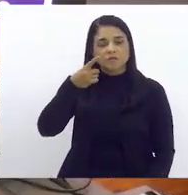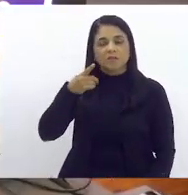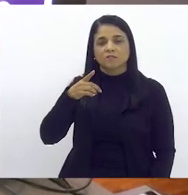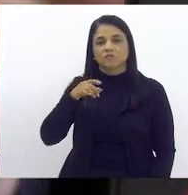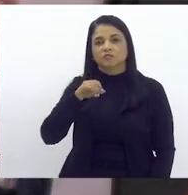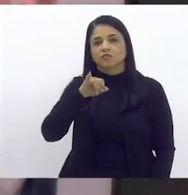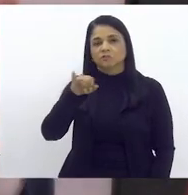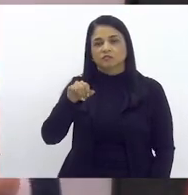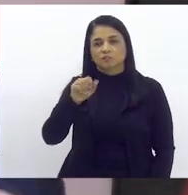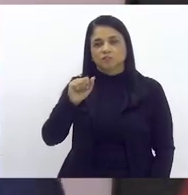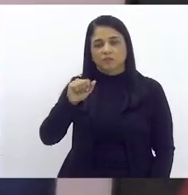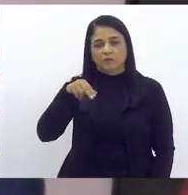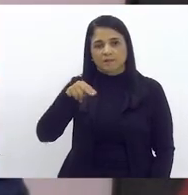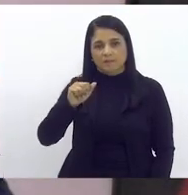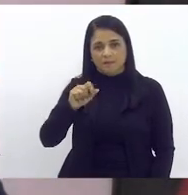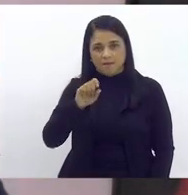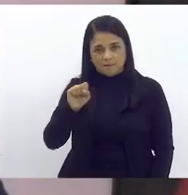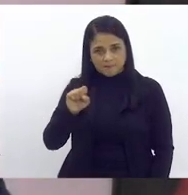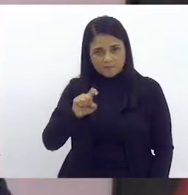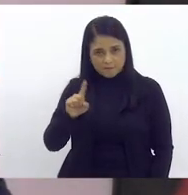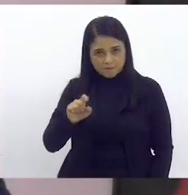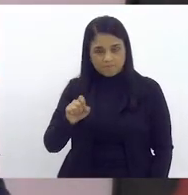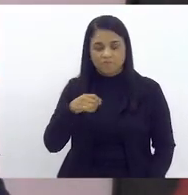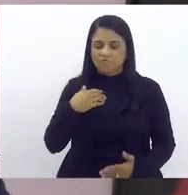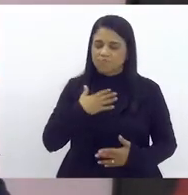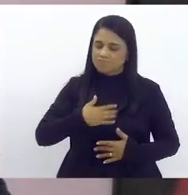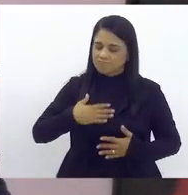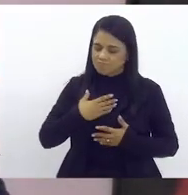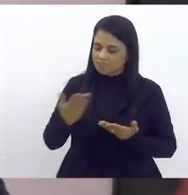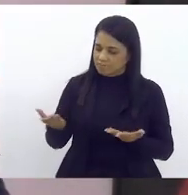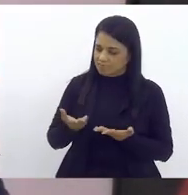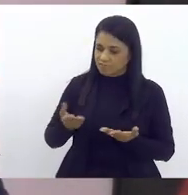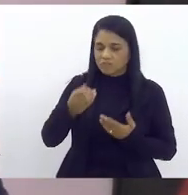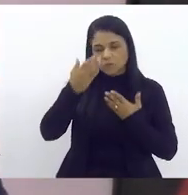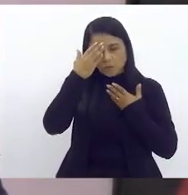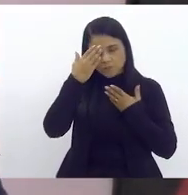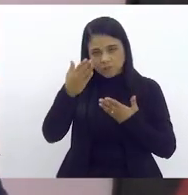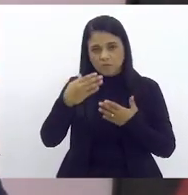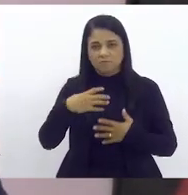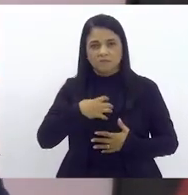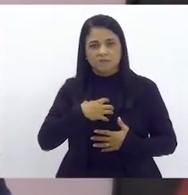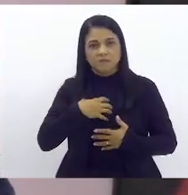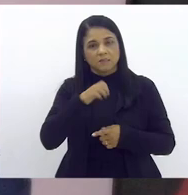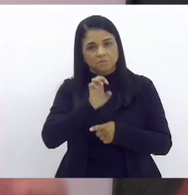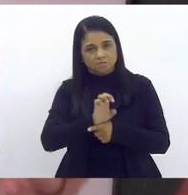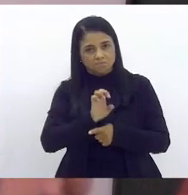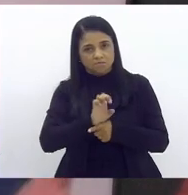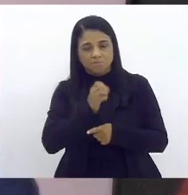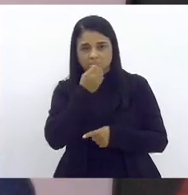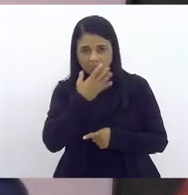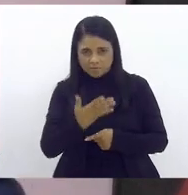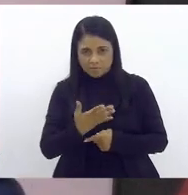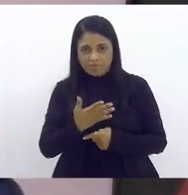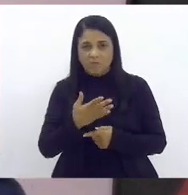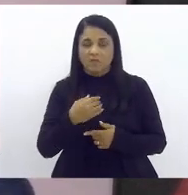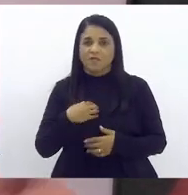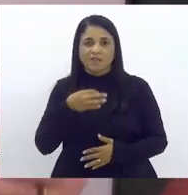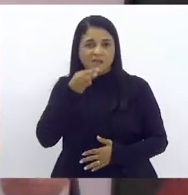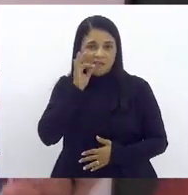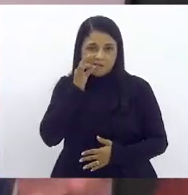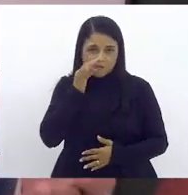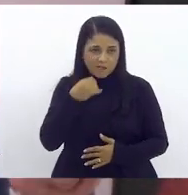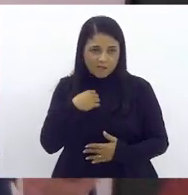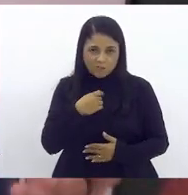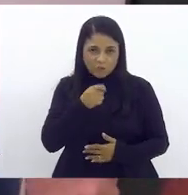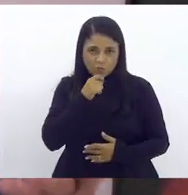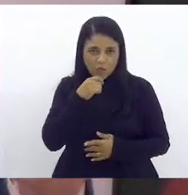Giannazzi. Prazer ter o senhor aqui conosco. Muito obrigado. Sinta-se muito bem no Rio de Janeiro. É uma pena que não pode tomar nosso café, que ainda não